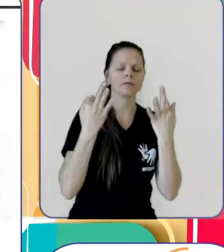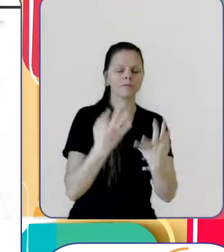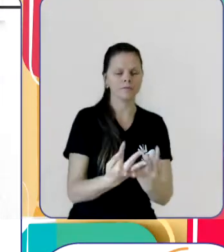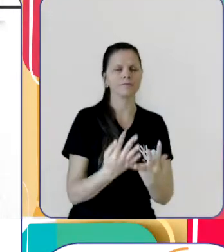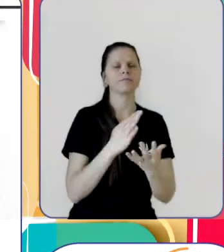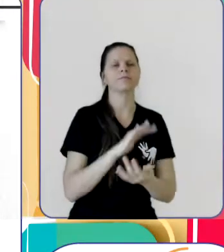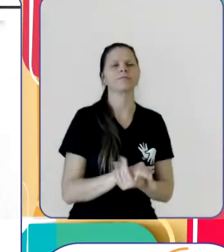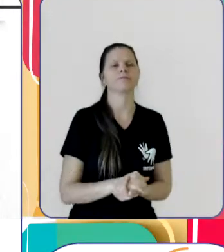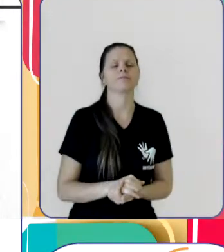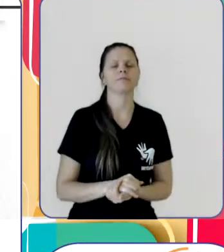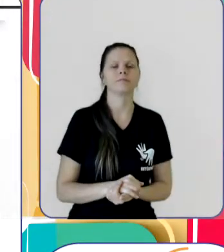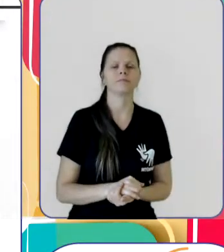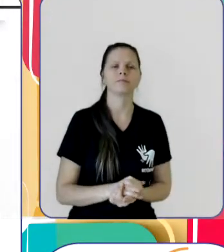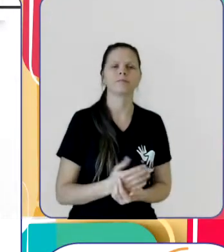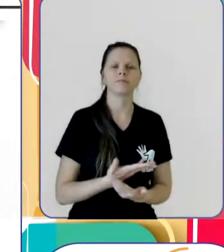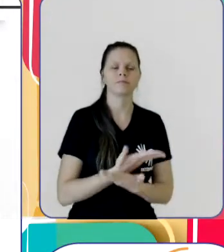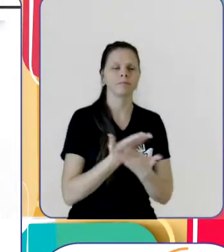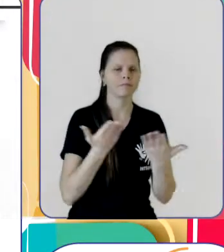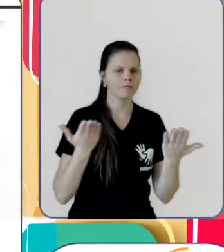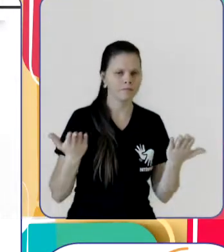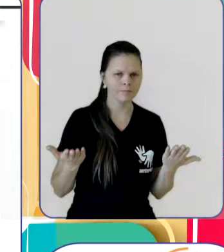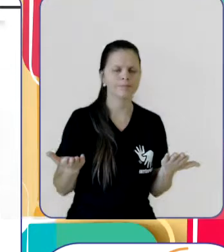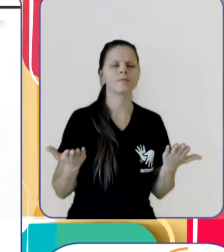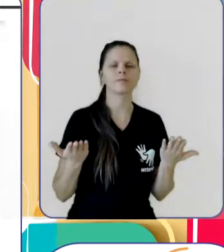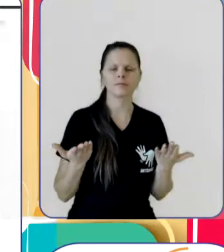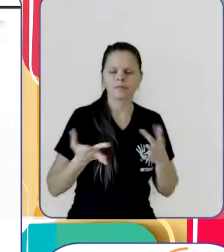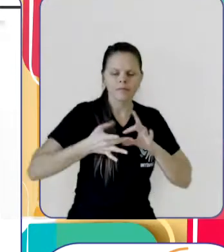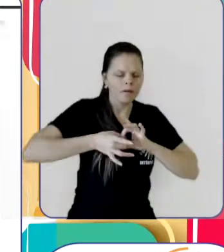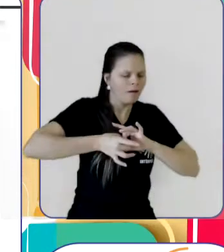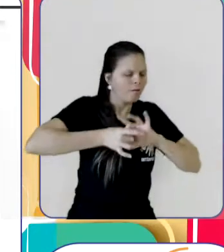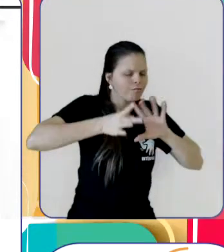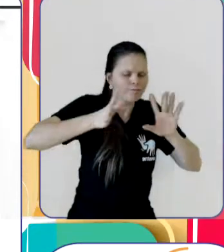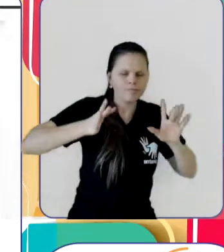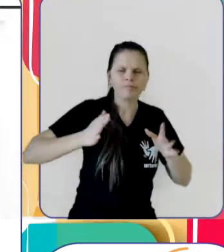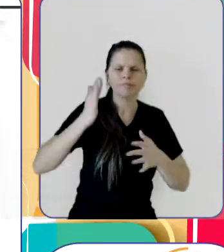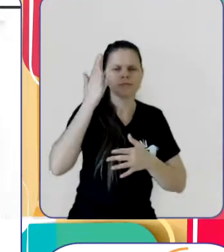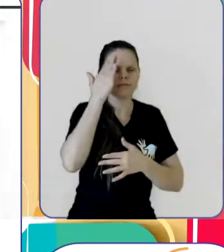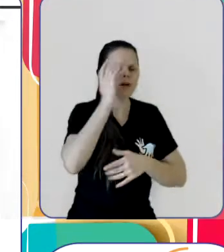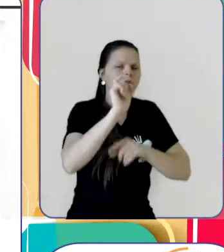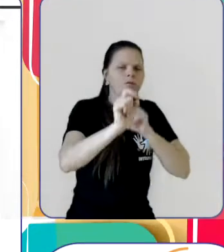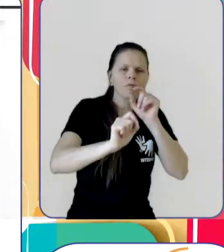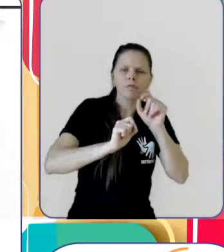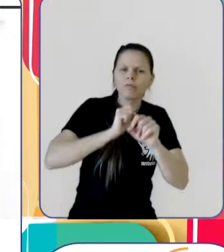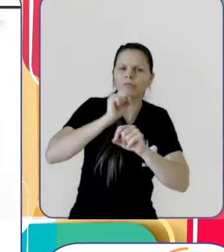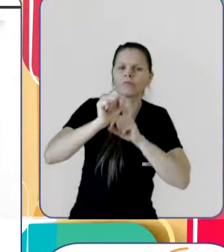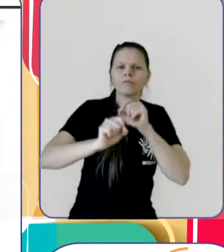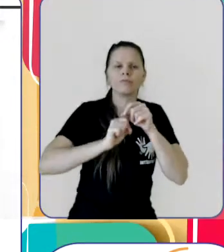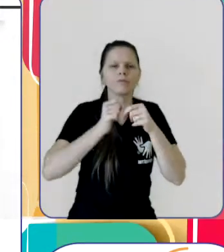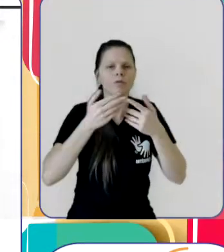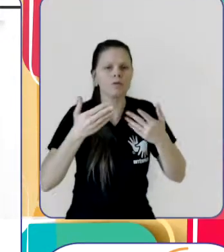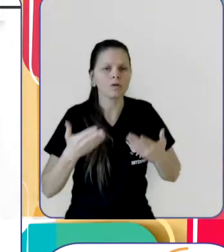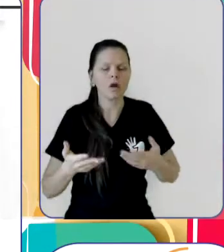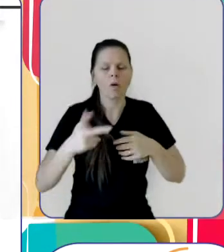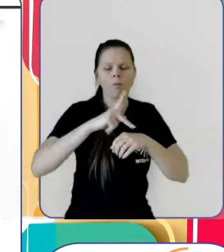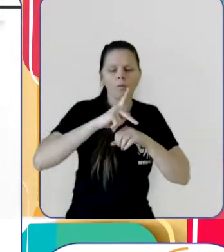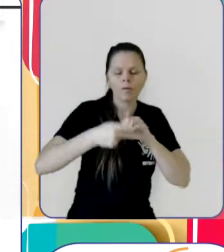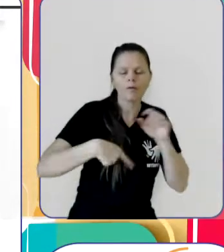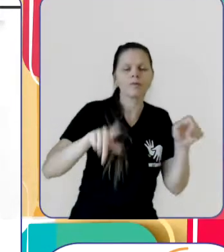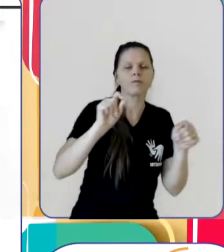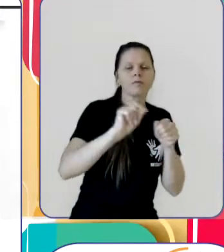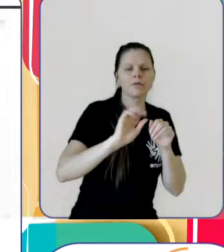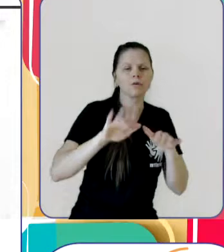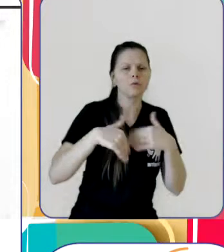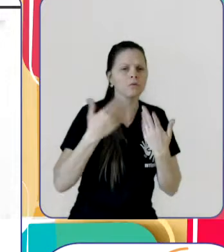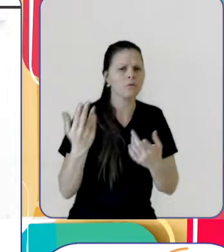ele já abre portas, já para o nosso entendimento do que esse programa ele faz, qual é a sua